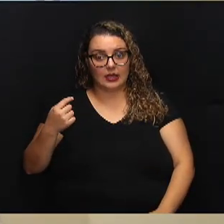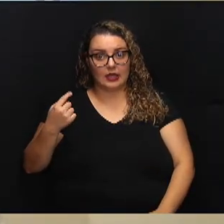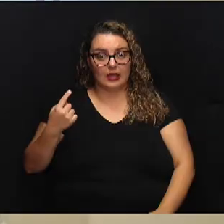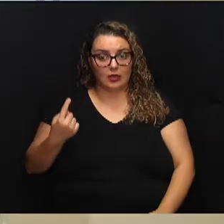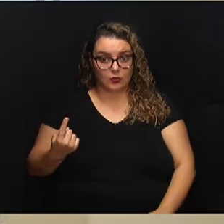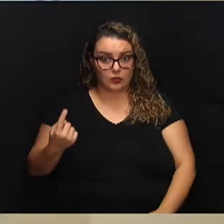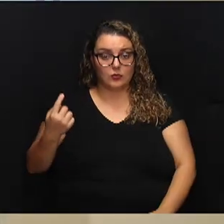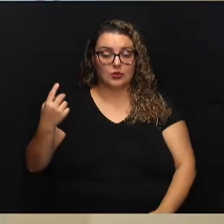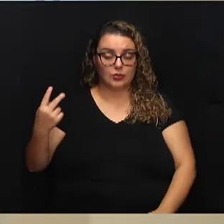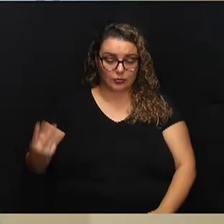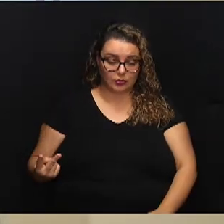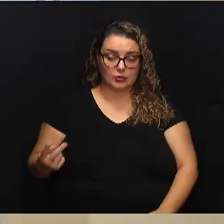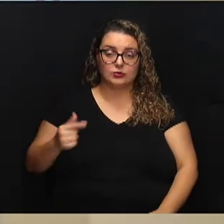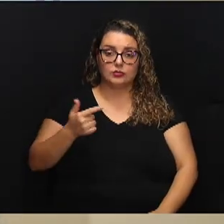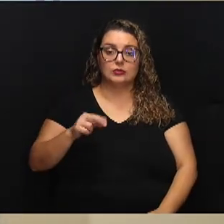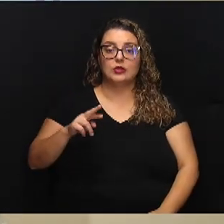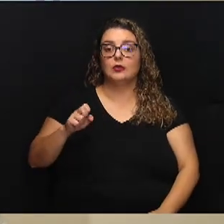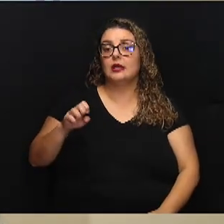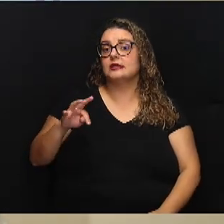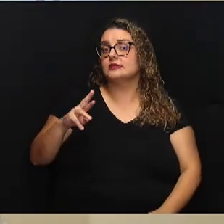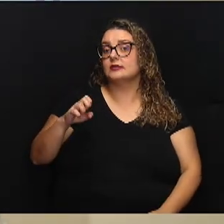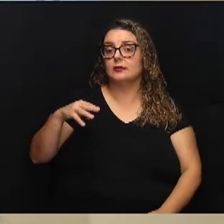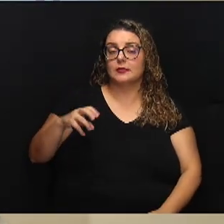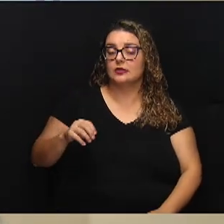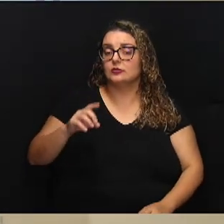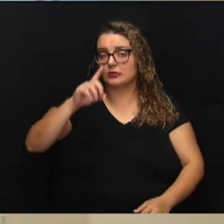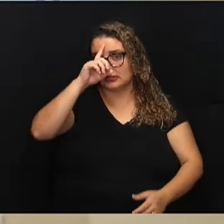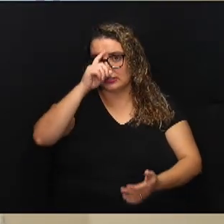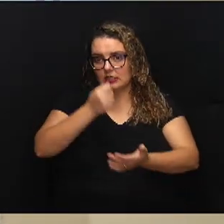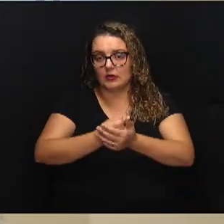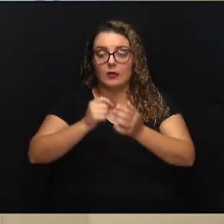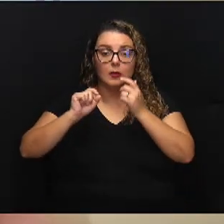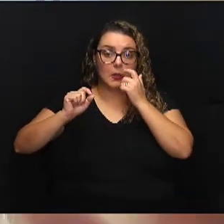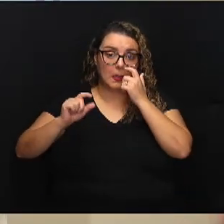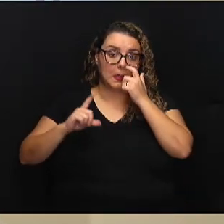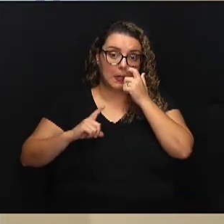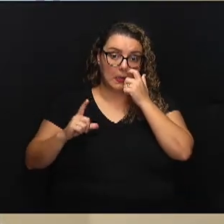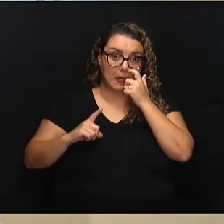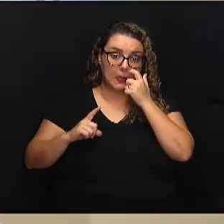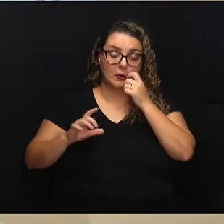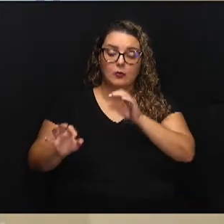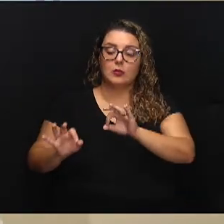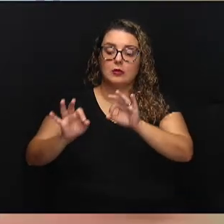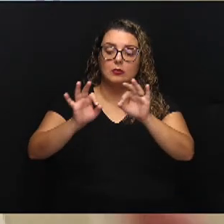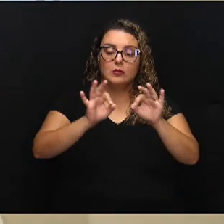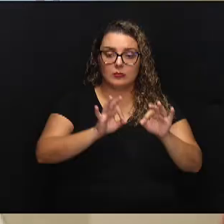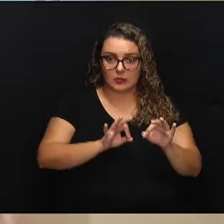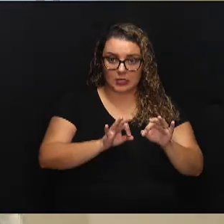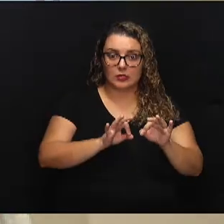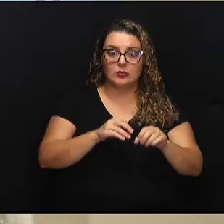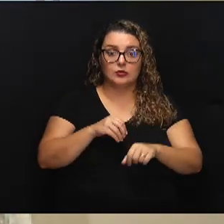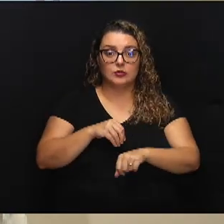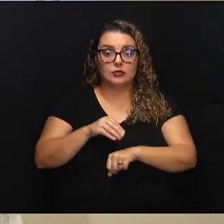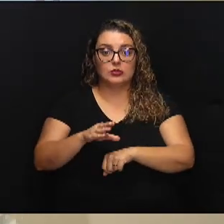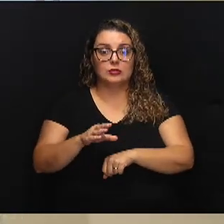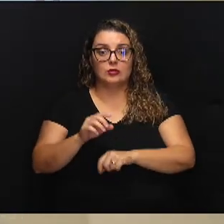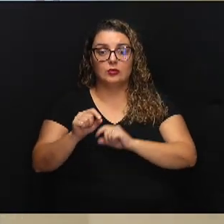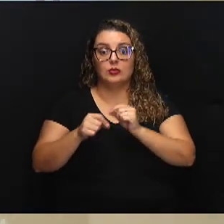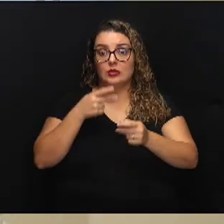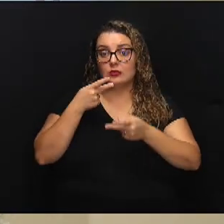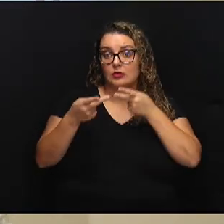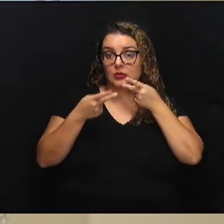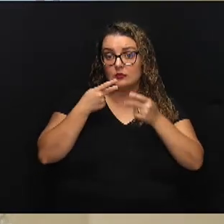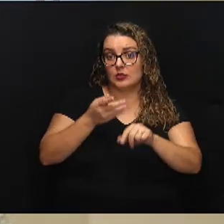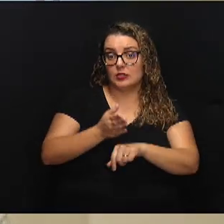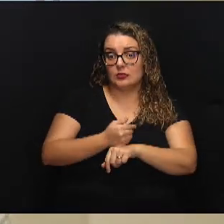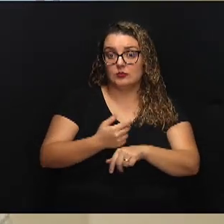definido. O que a gente tem realmente é fazer o acompanhamento, né, e indicar o que a gente estava falando ali antes